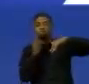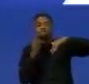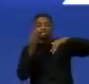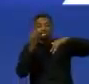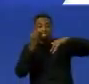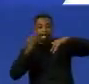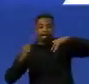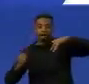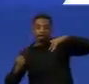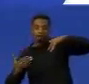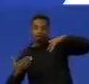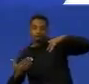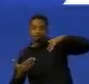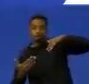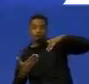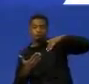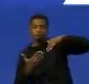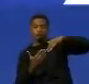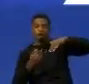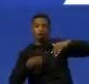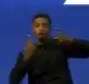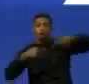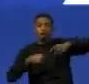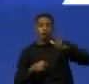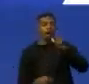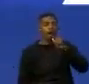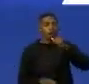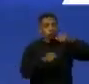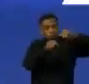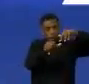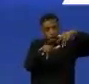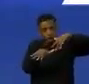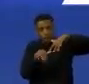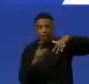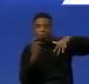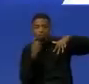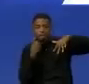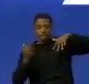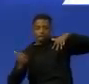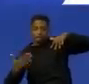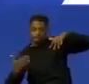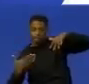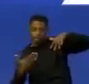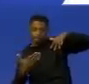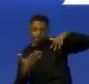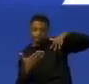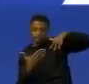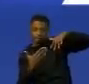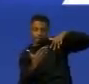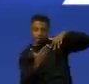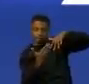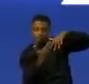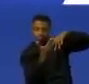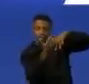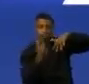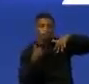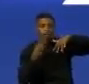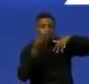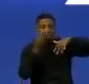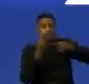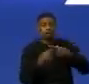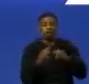reprodução. Só que no próprio texto aqui do enunciado, ele comenta do possível impacto que